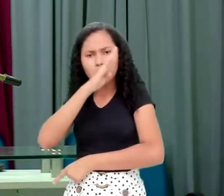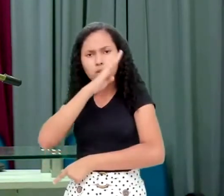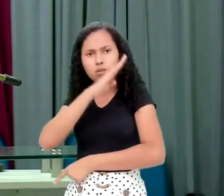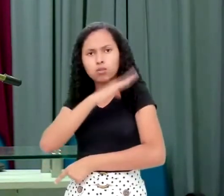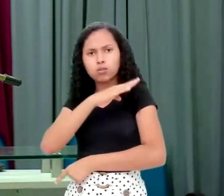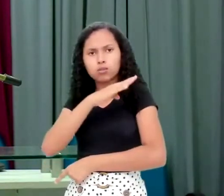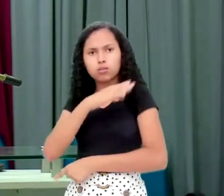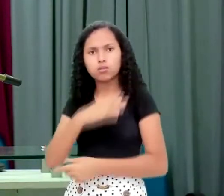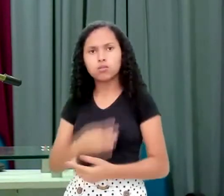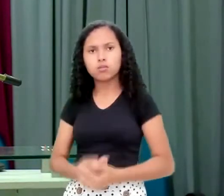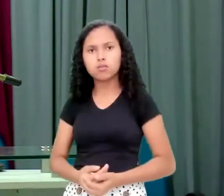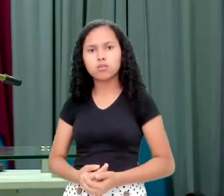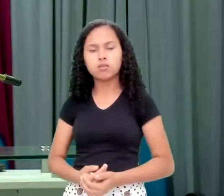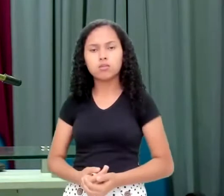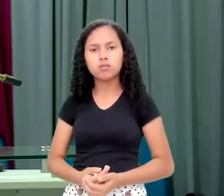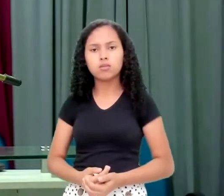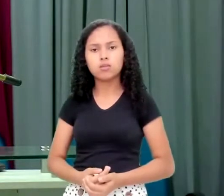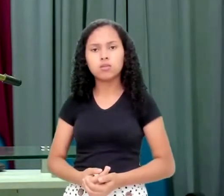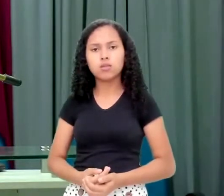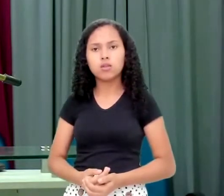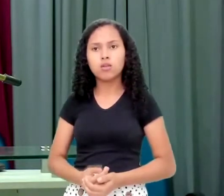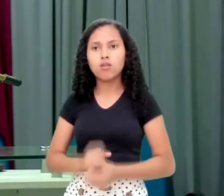determinado